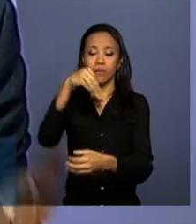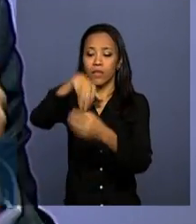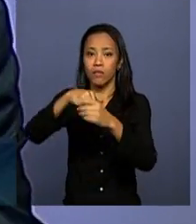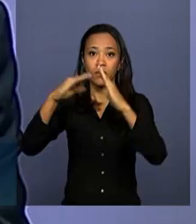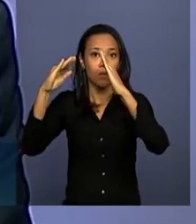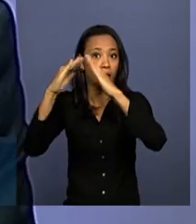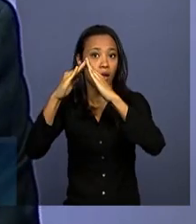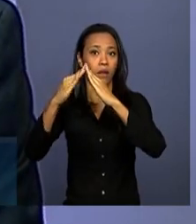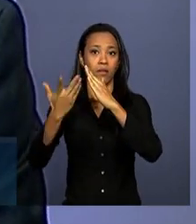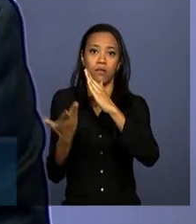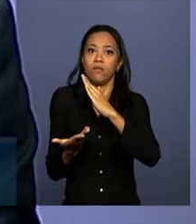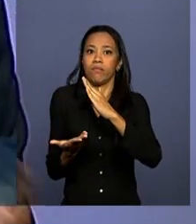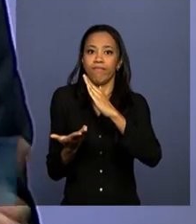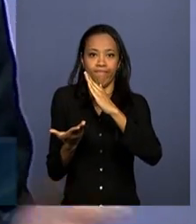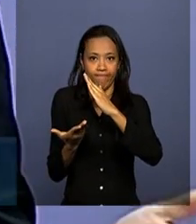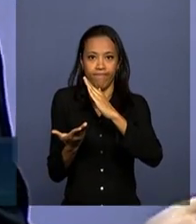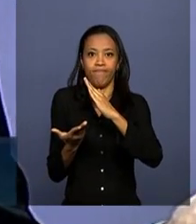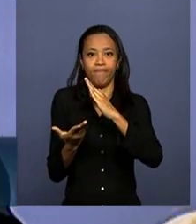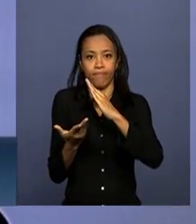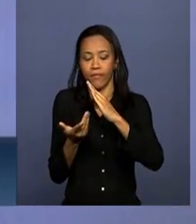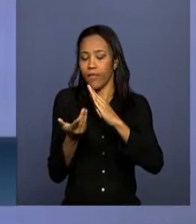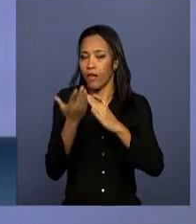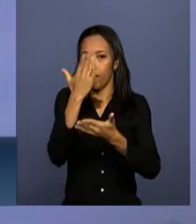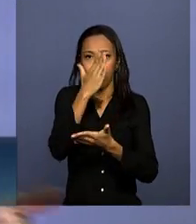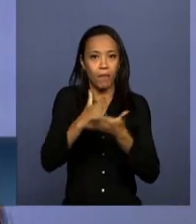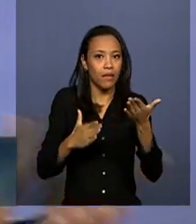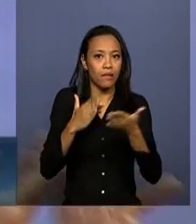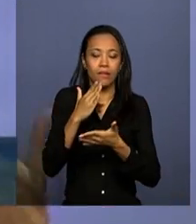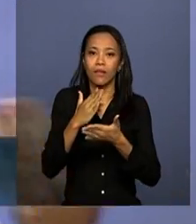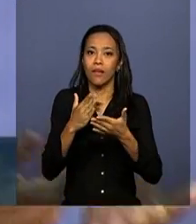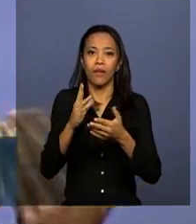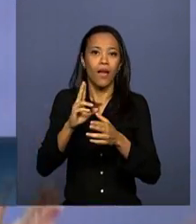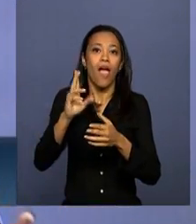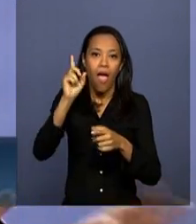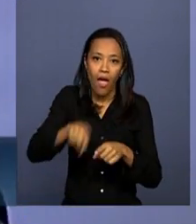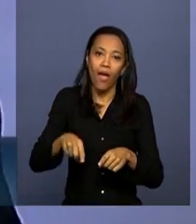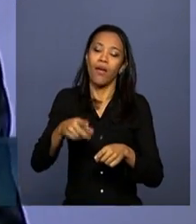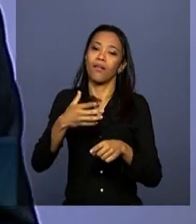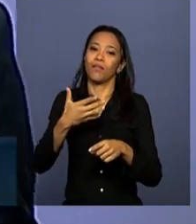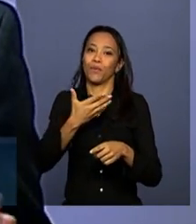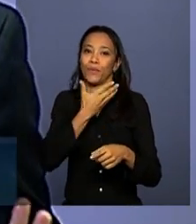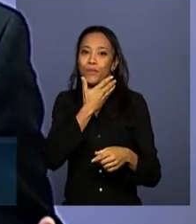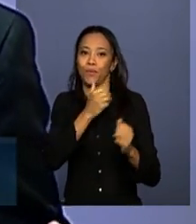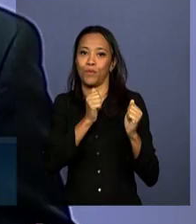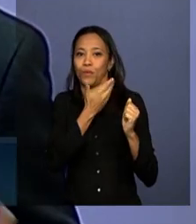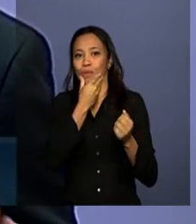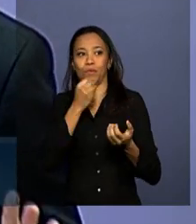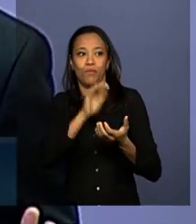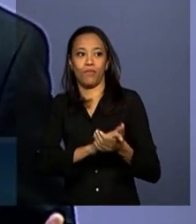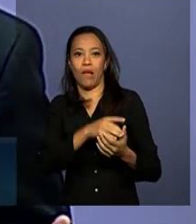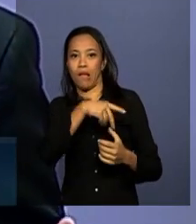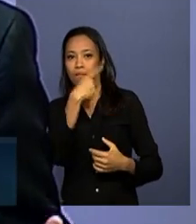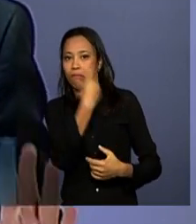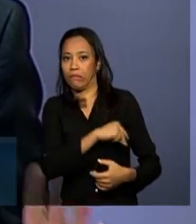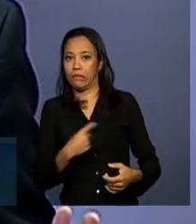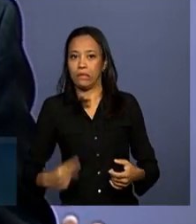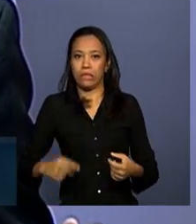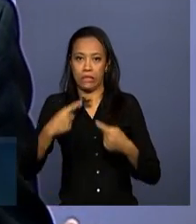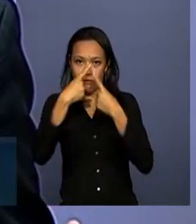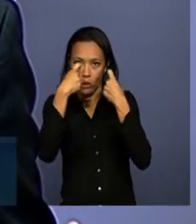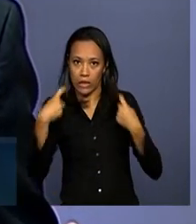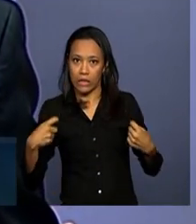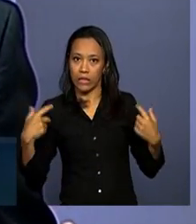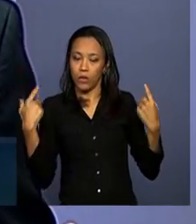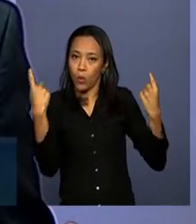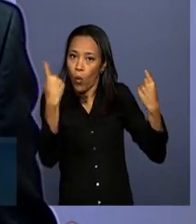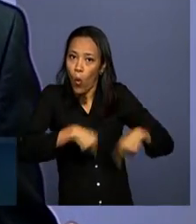pela agressão acontecer, quase metade dos casos, pelo próprio parceiro, né, que ela tenha condições imediatas. E hoje,